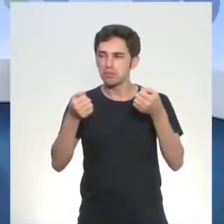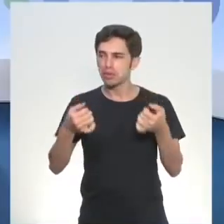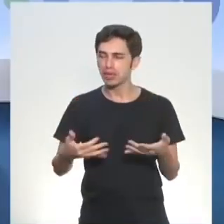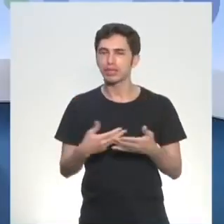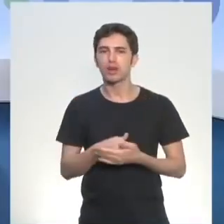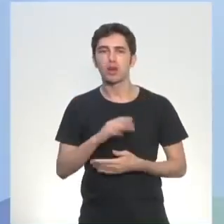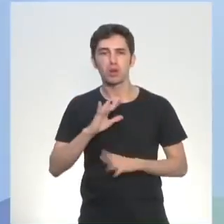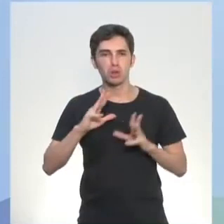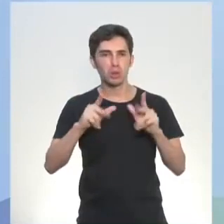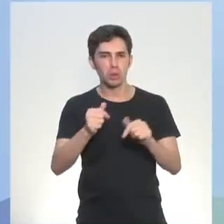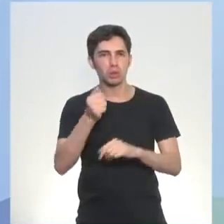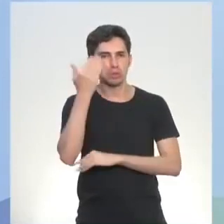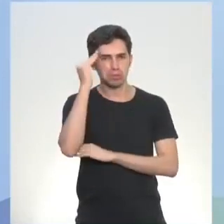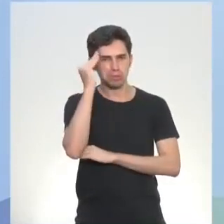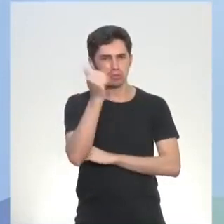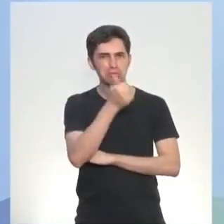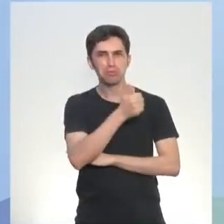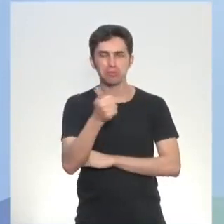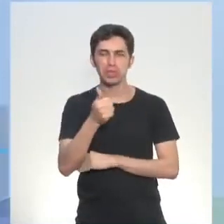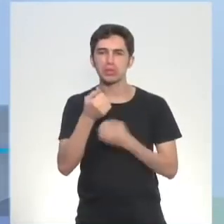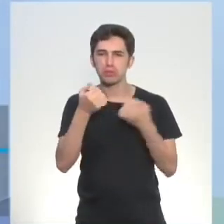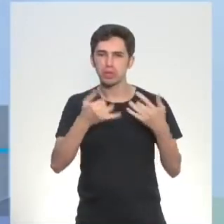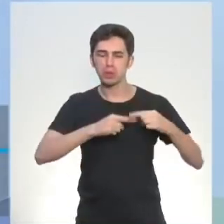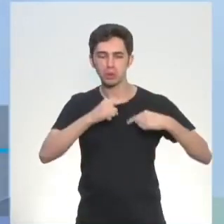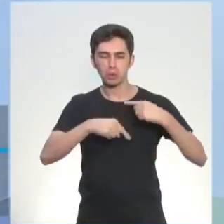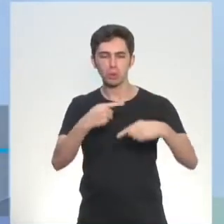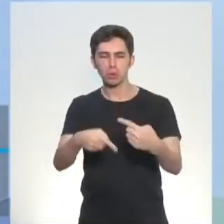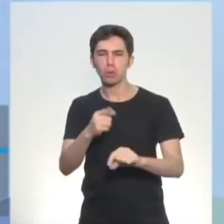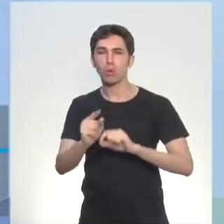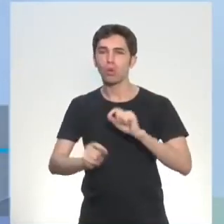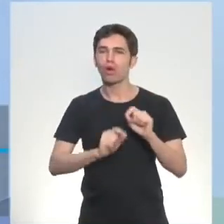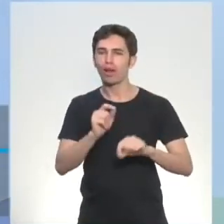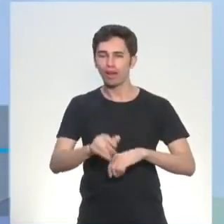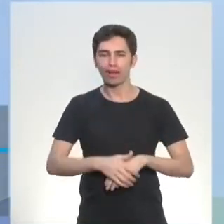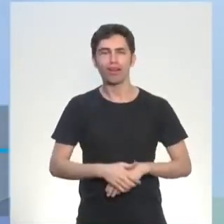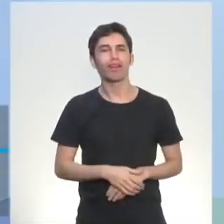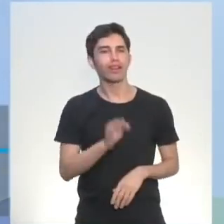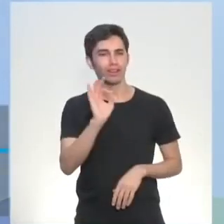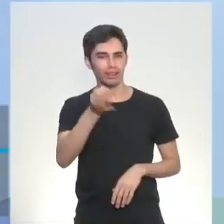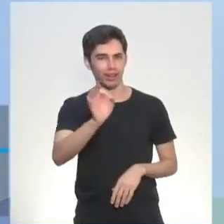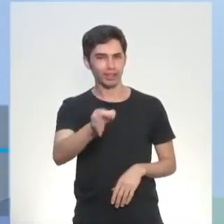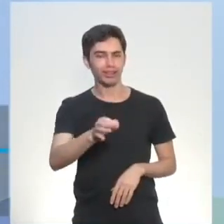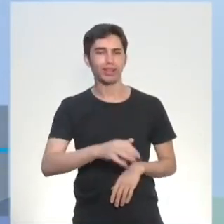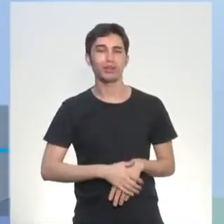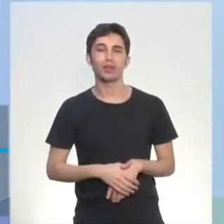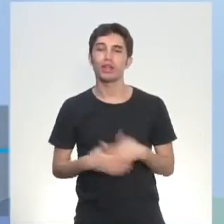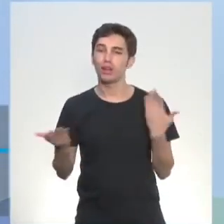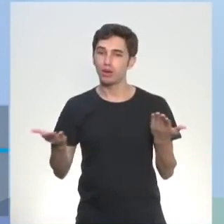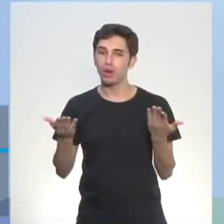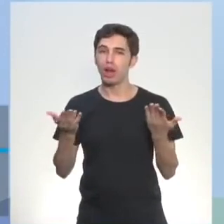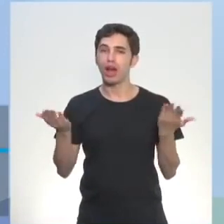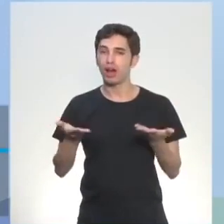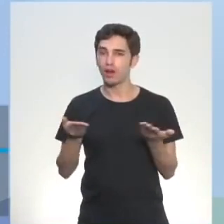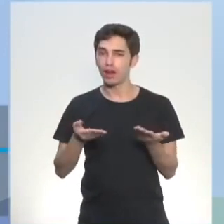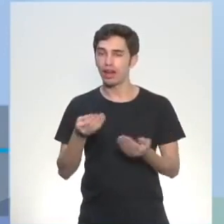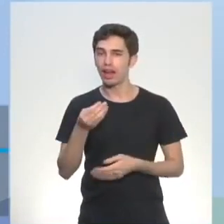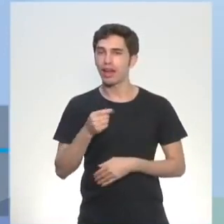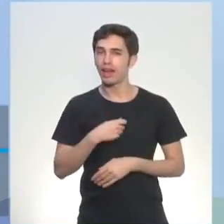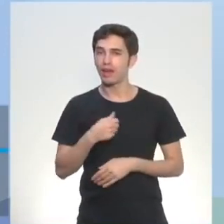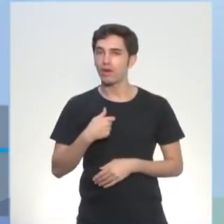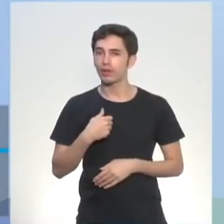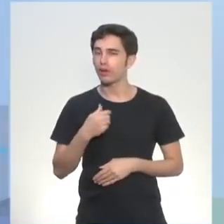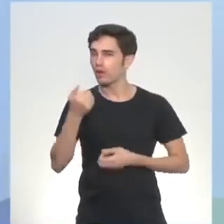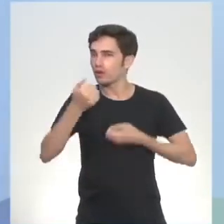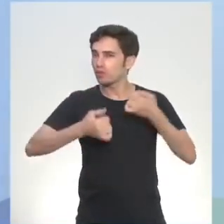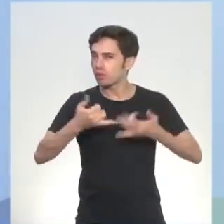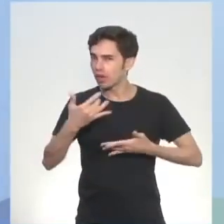o bacana, hein? pessoal tá entendido aí de hereditariedade, viu? E é Legal. isso mesmo. Vou pegar aí o gancho que o Giba deixou para mim. Então, olha